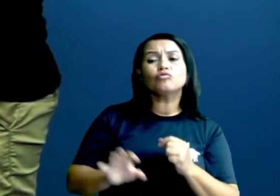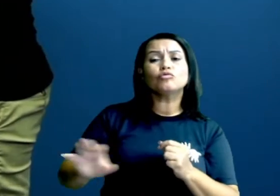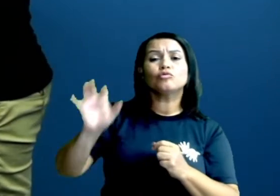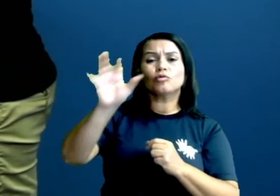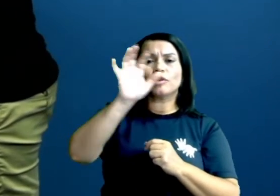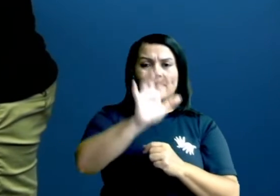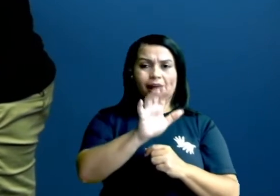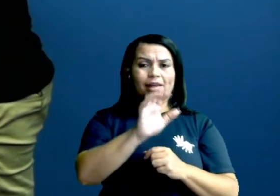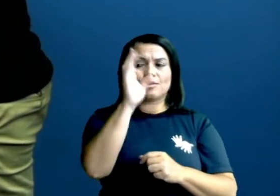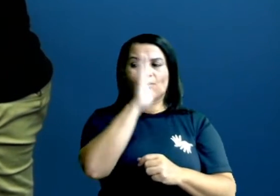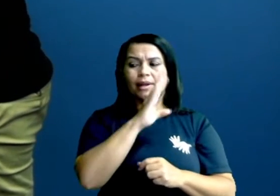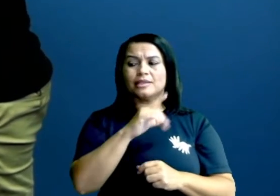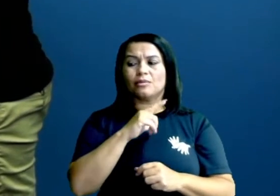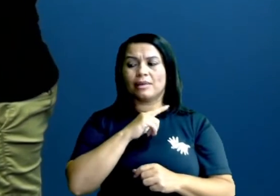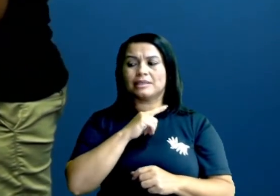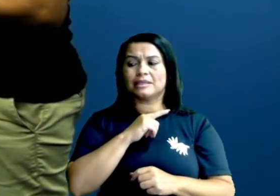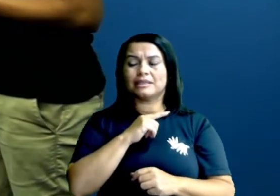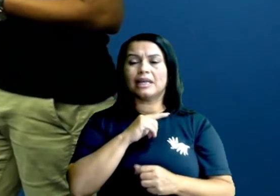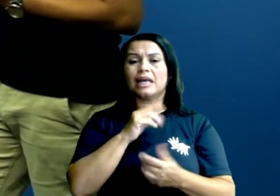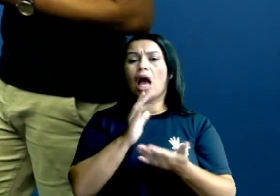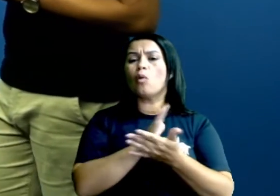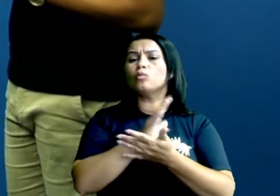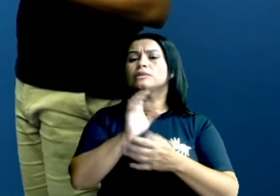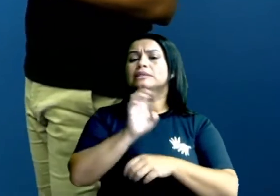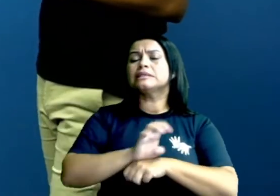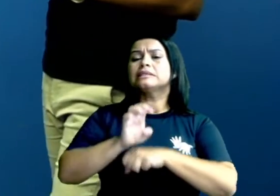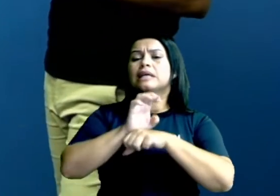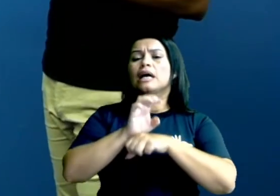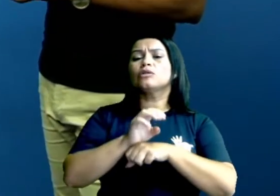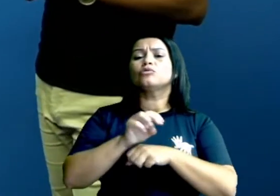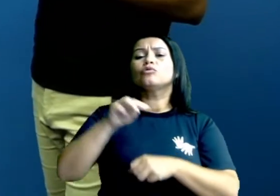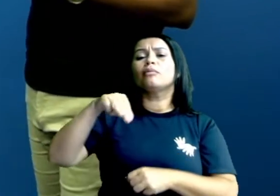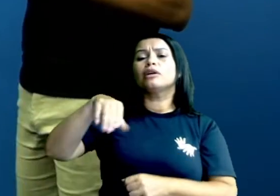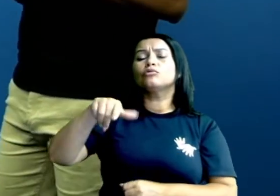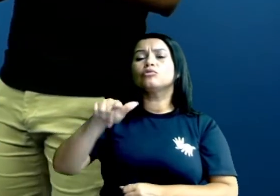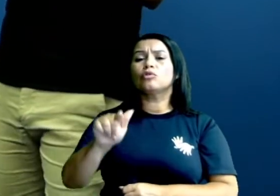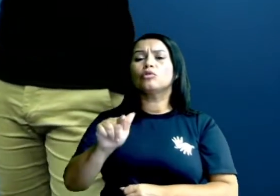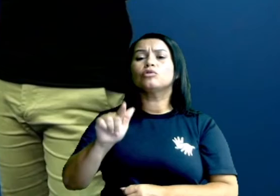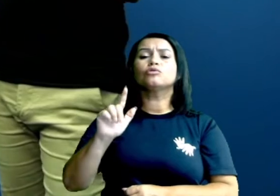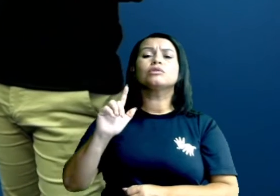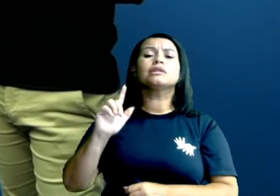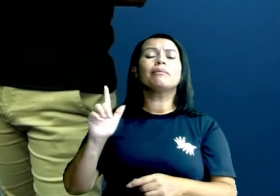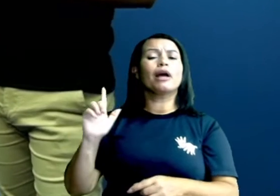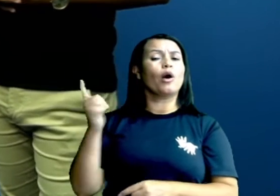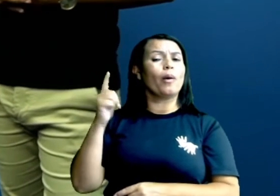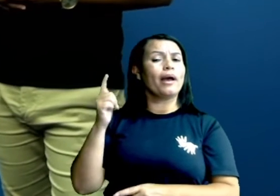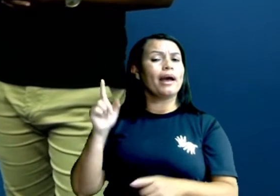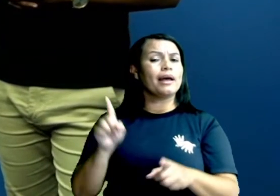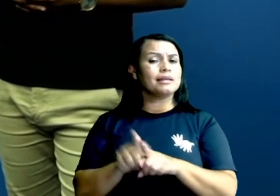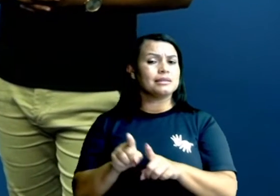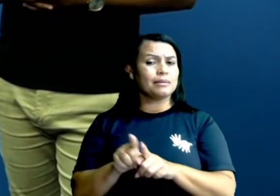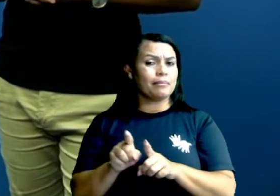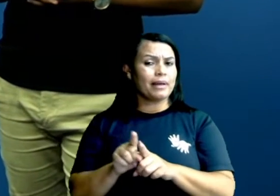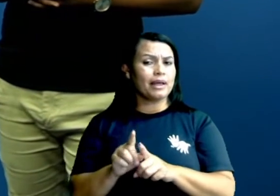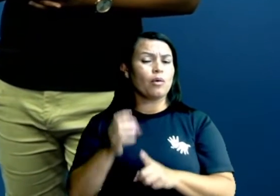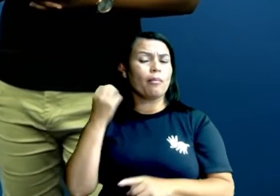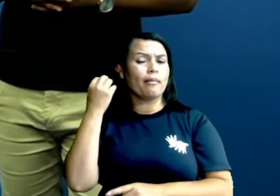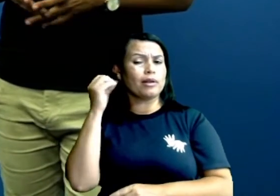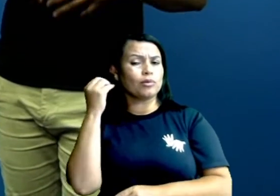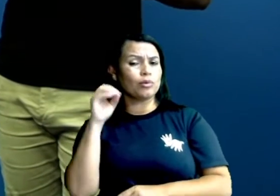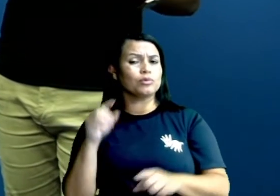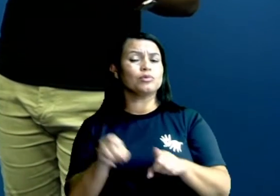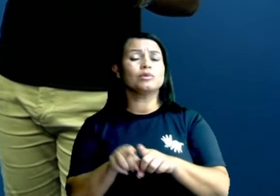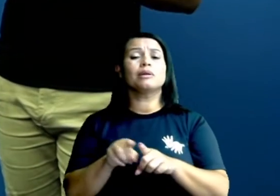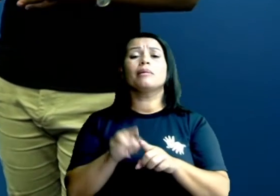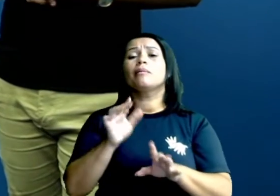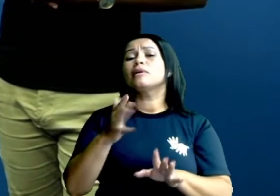o destaque vai ser exatamente alguns estados do Centro-Oeste, como Mato Grosso do Sul, Goiás, que coincidentemente é onde você teria o cerrado,